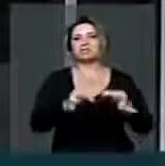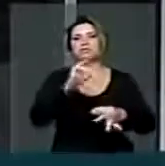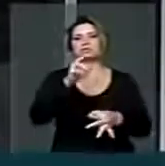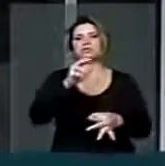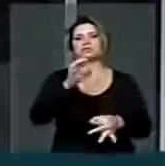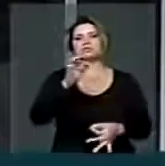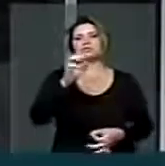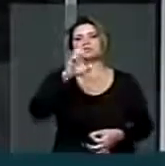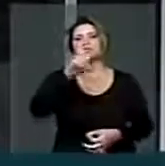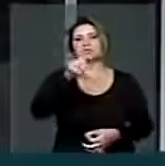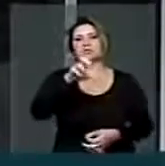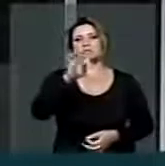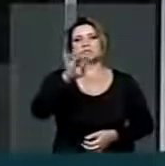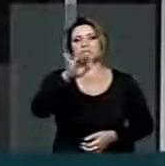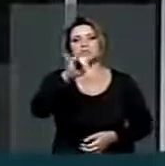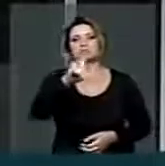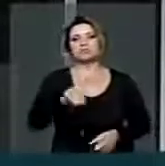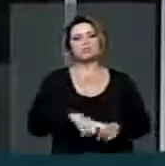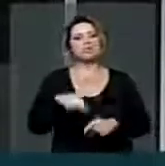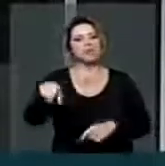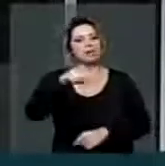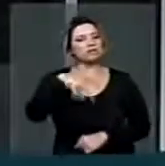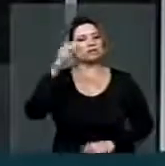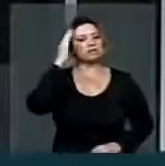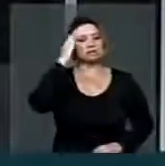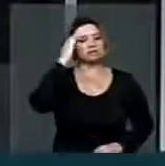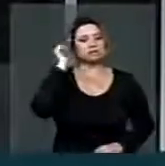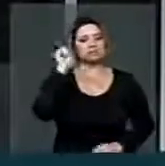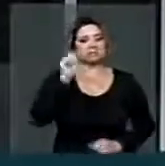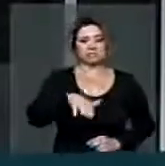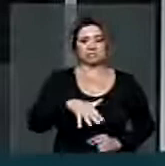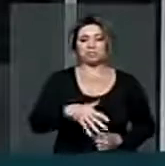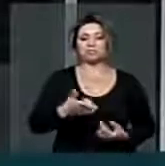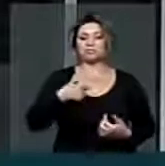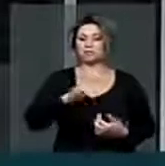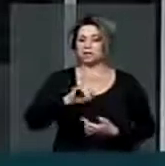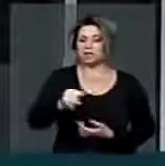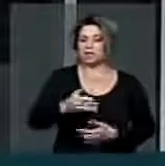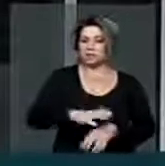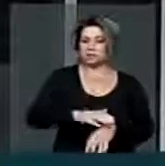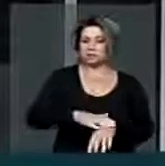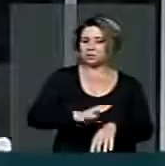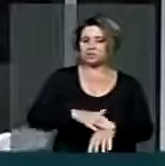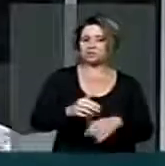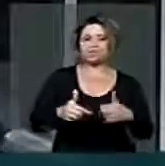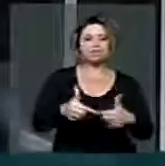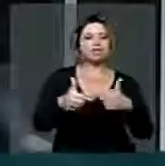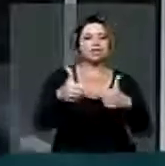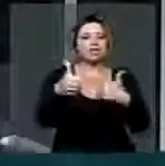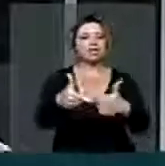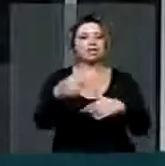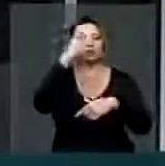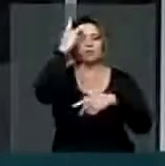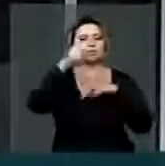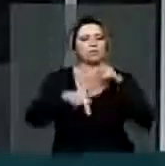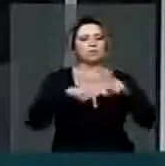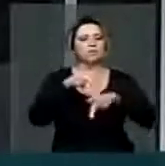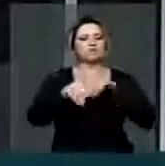que eu quero trazer para a reflexão desta casa. Aproveitar este movimento das ruas para